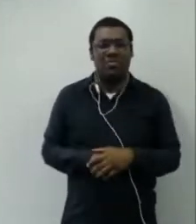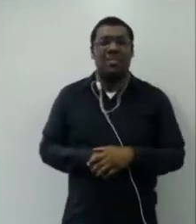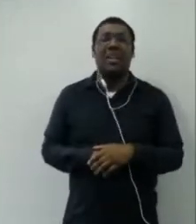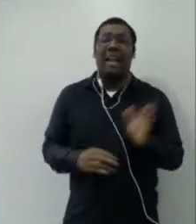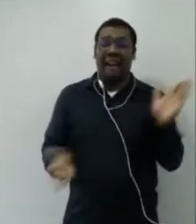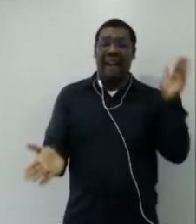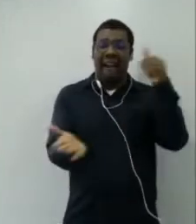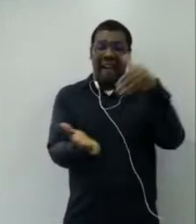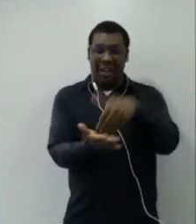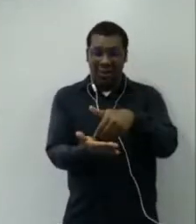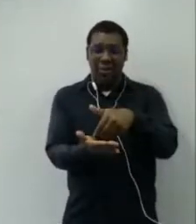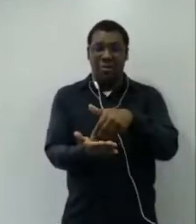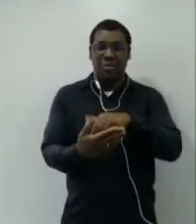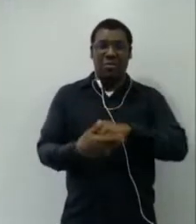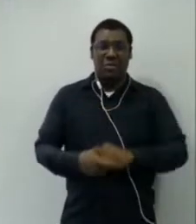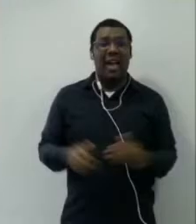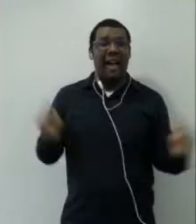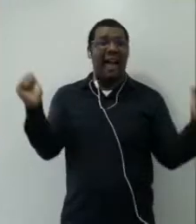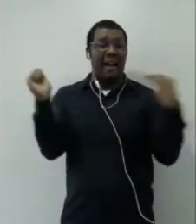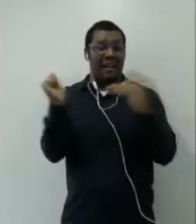pela